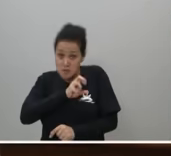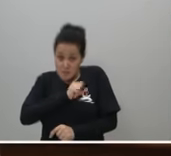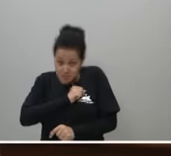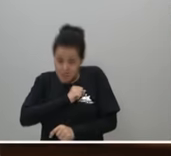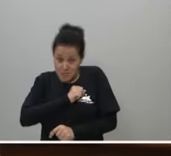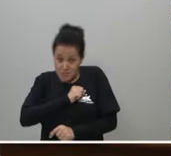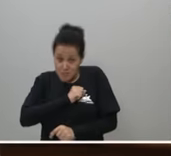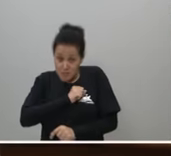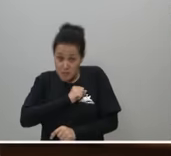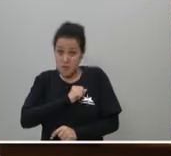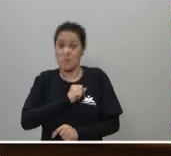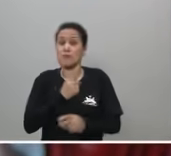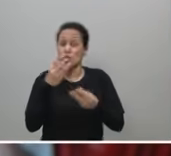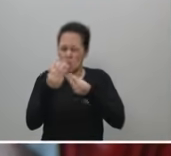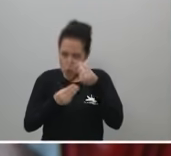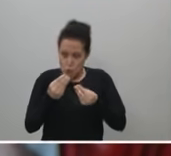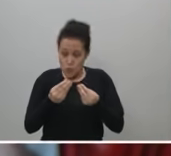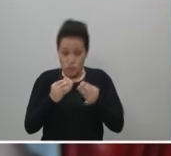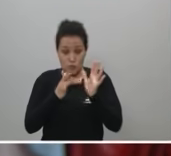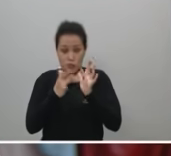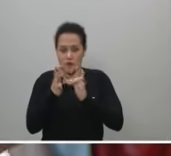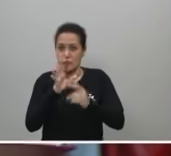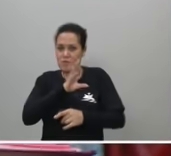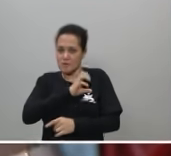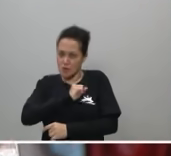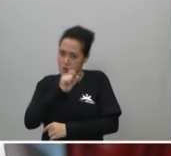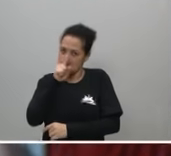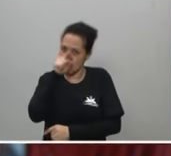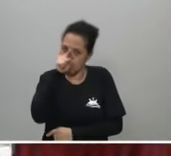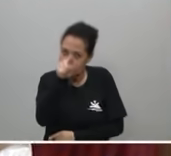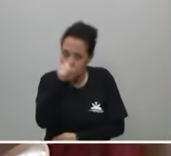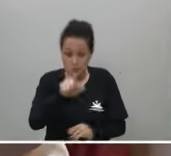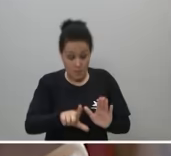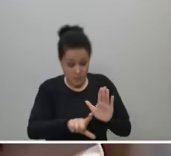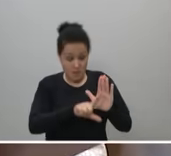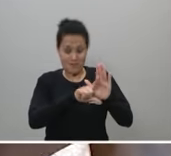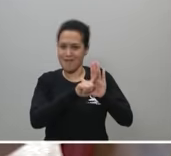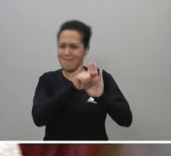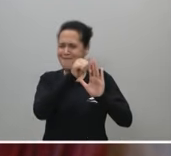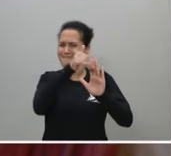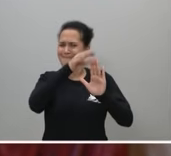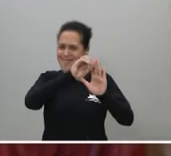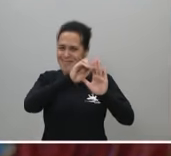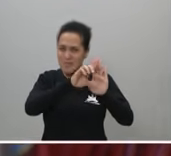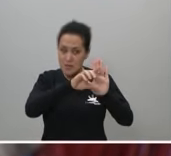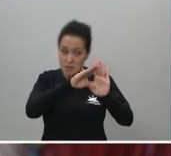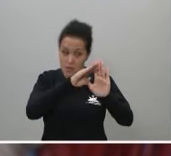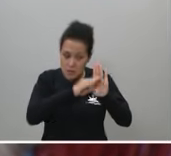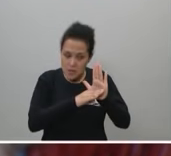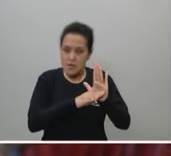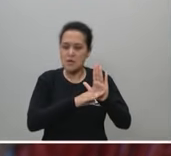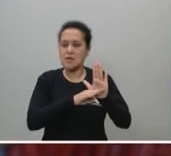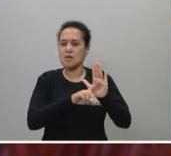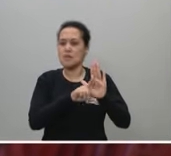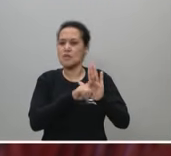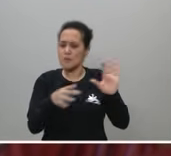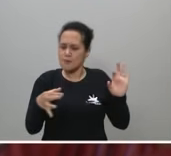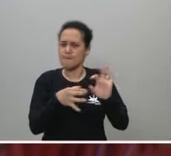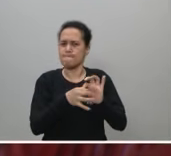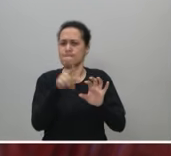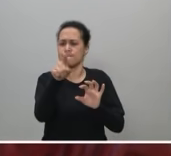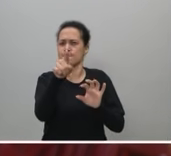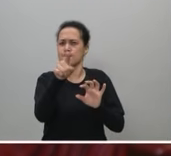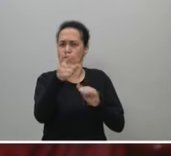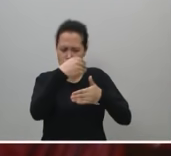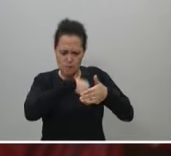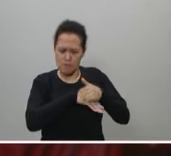permaneçam em mim. Mas diz ainda, eu rogarei, Então é impressionante, é Jesus o